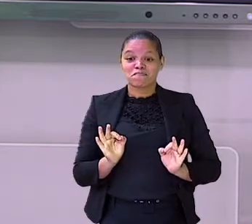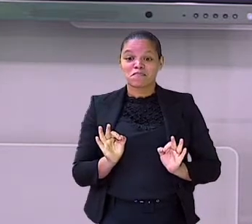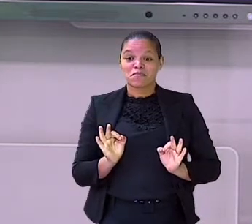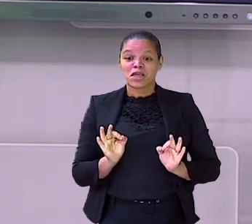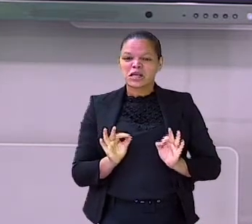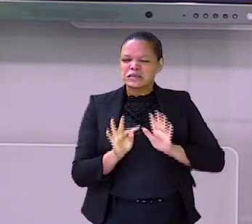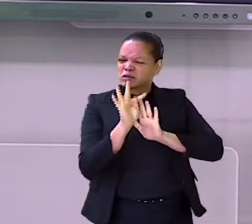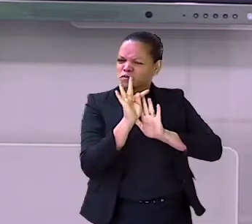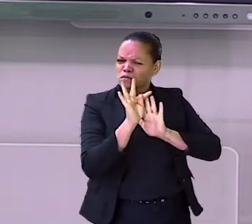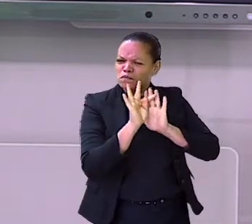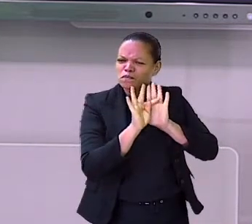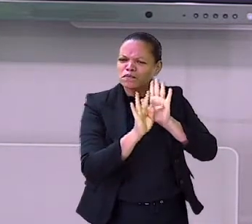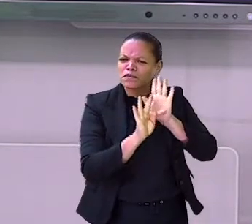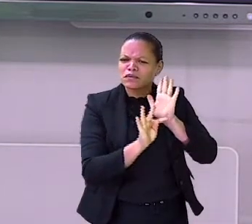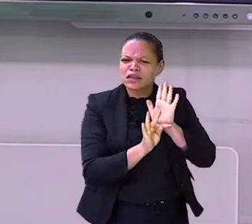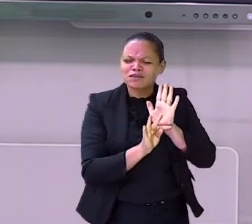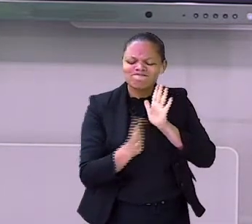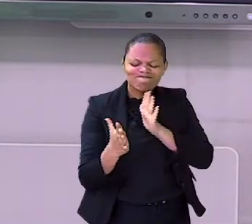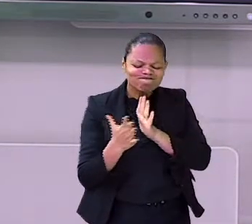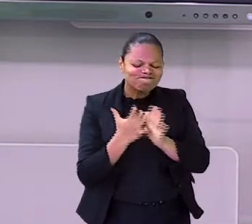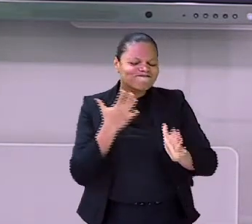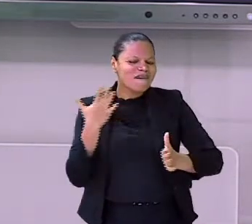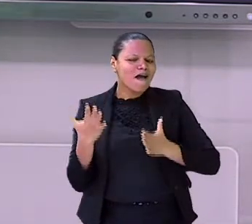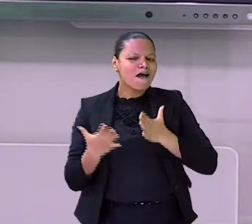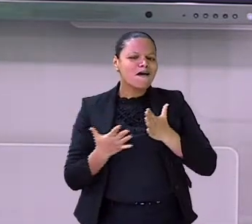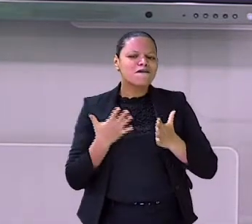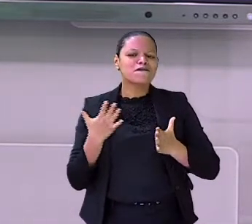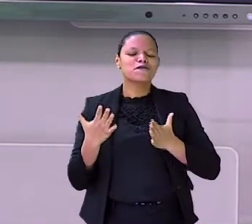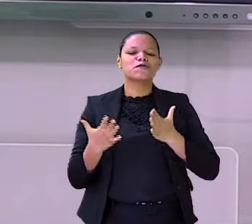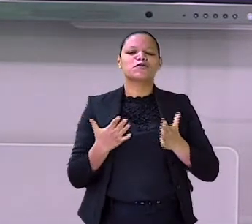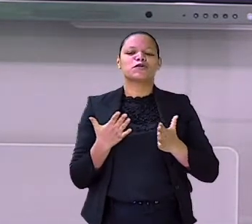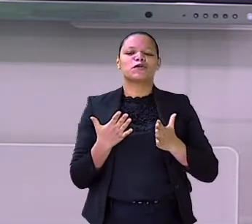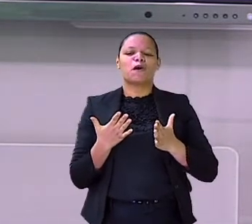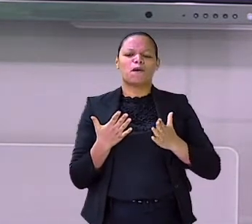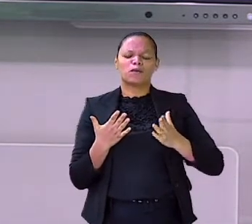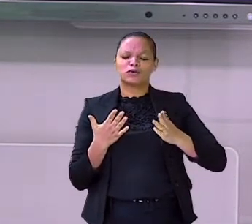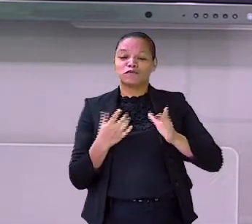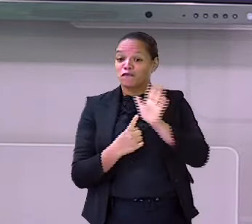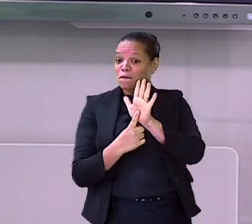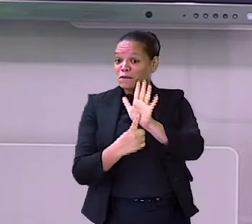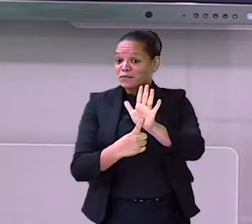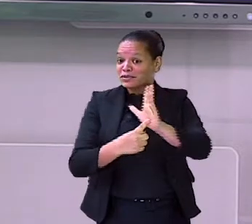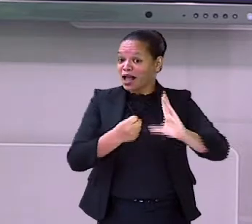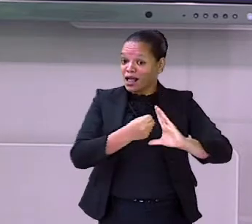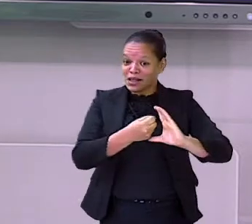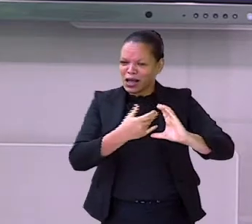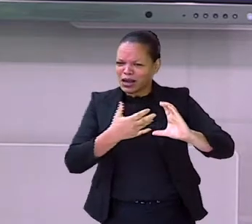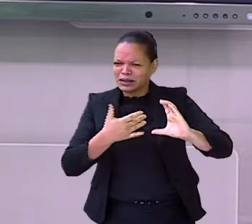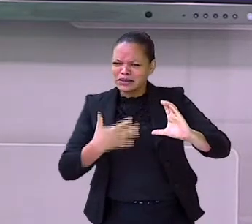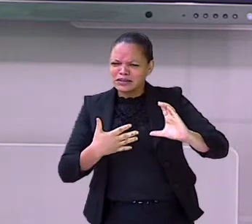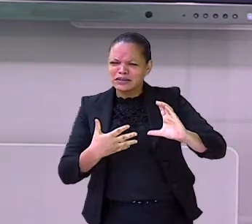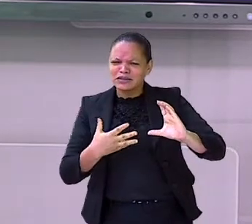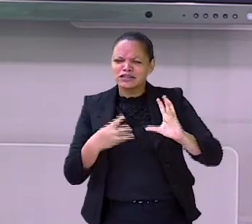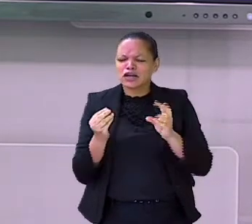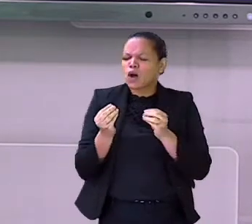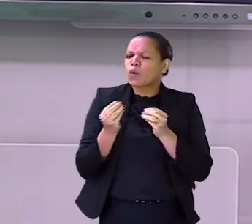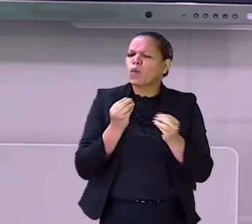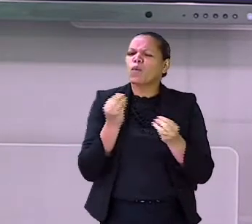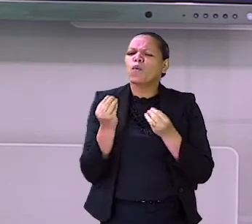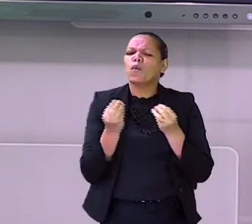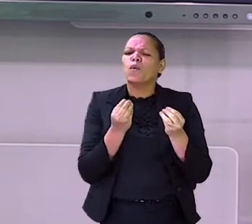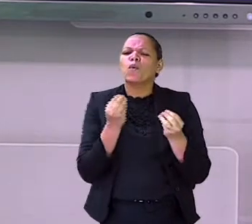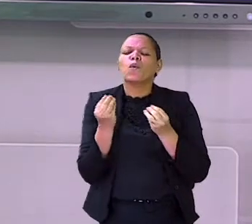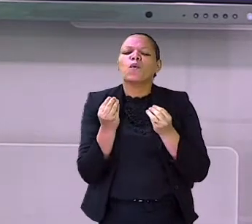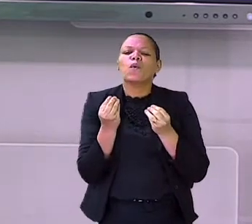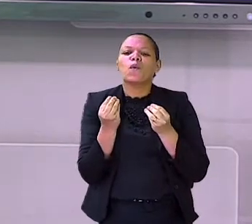ótimos, mas hoje nós vamos aprofundar um pouquinho nas características desse texto, como ele se apresenta.